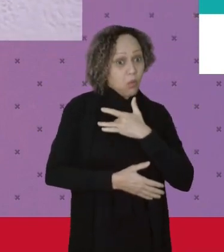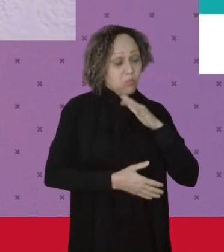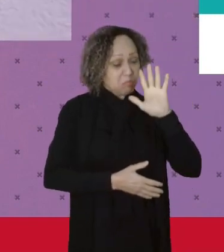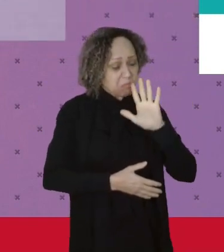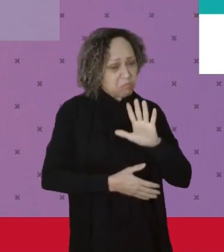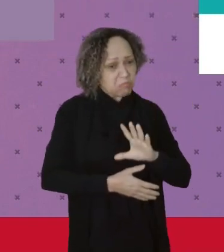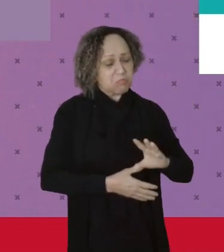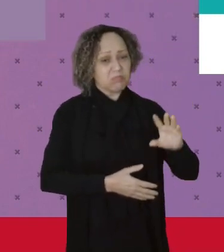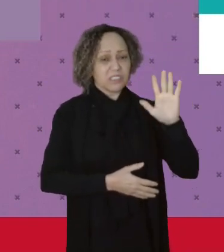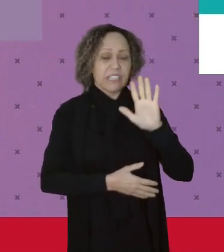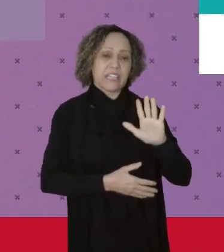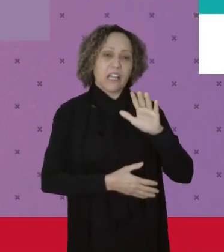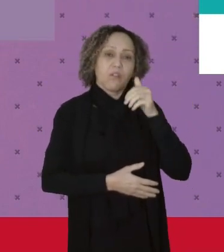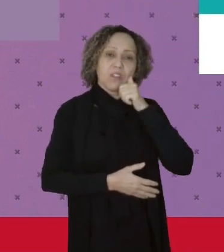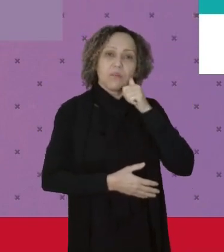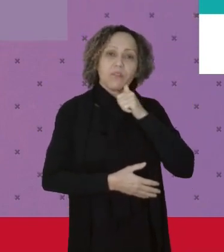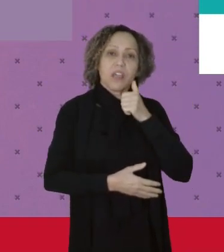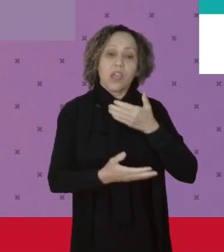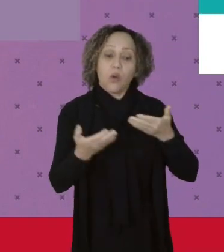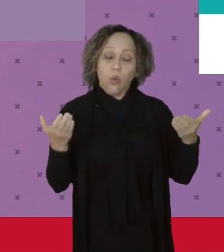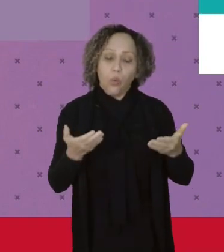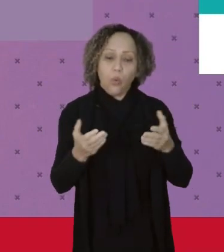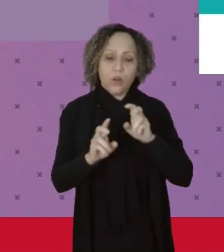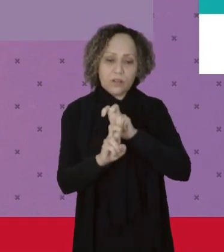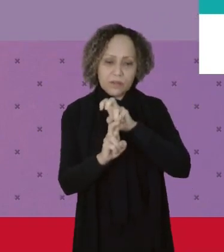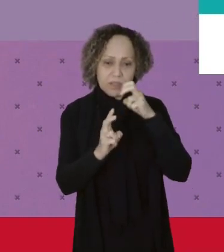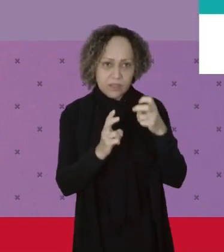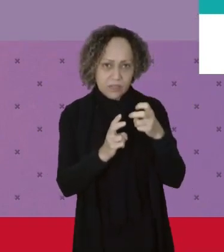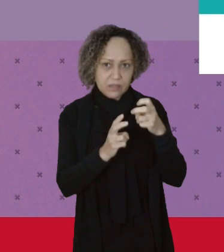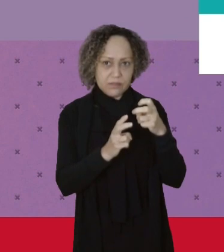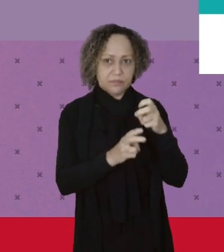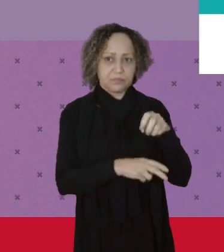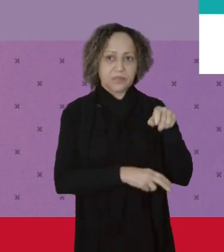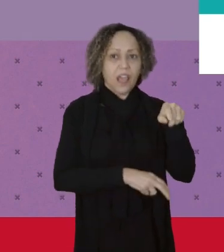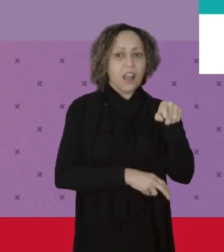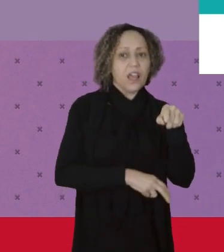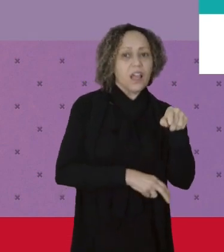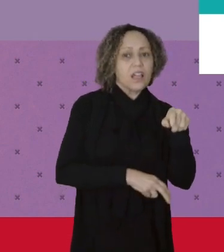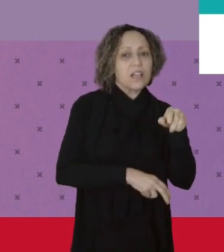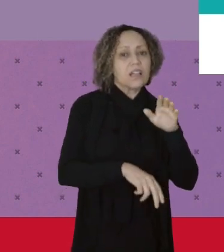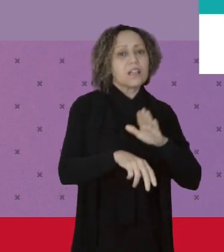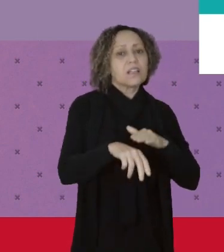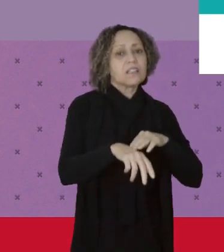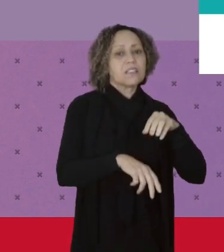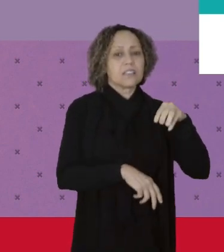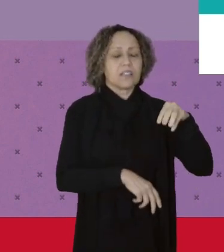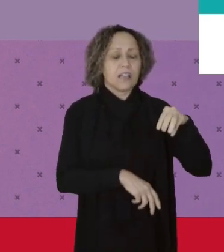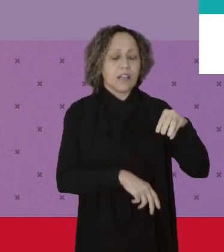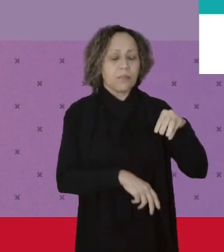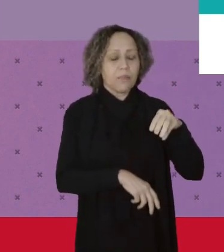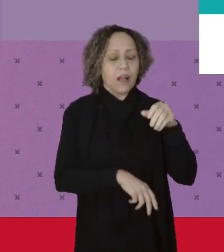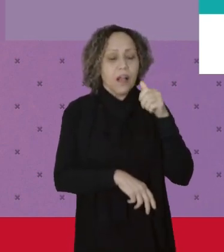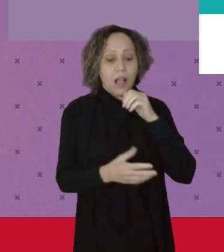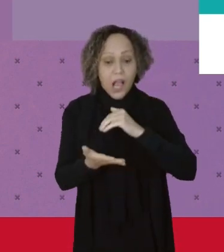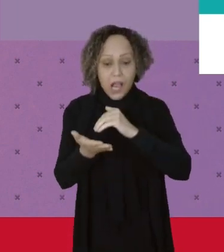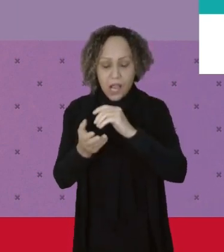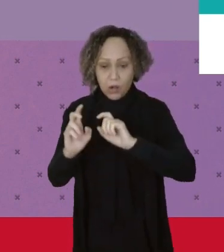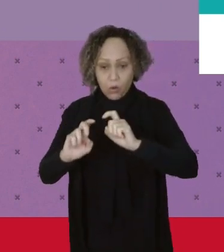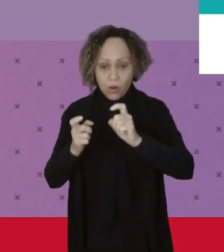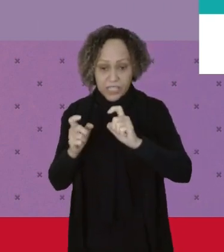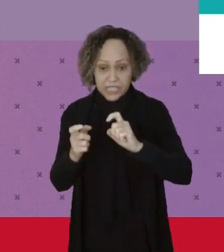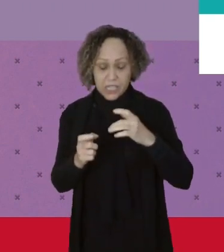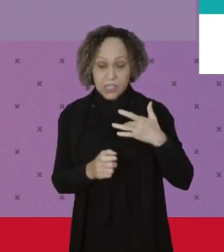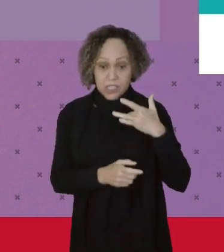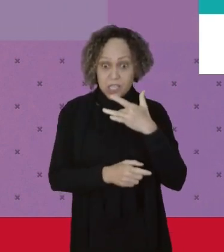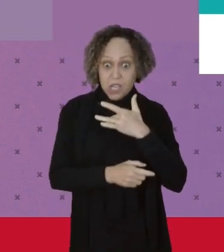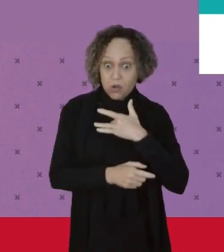a advogada e mediadora da roda de conversa, Maia Aguilera, chama a coordenadora do Setorial Nacional de Saúde do PT,